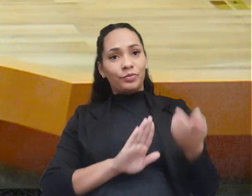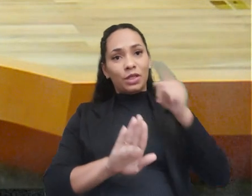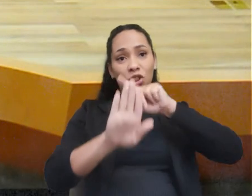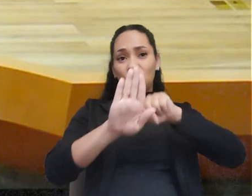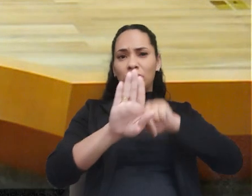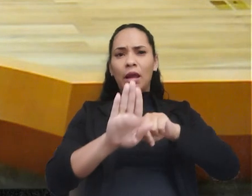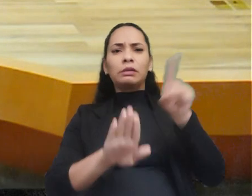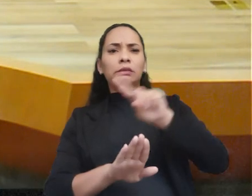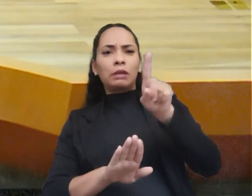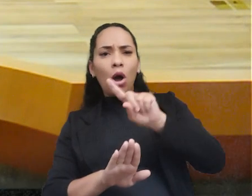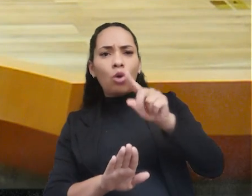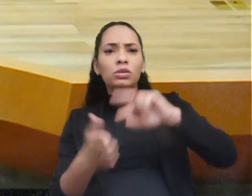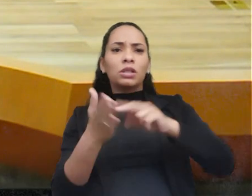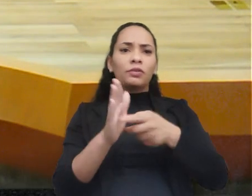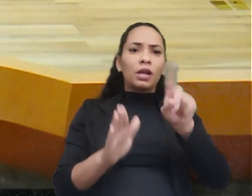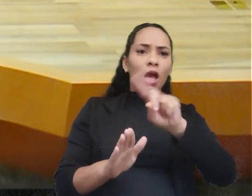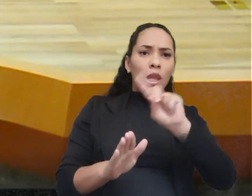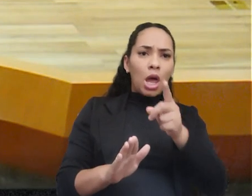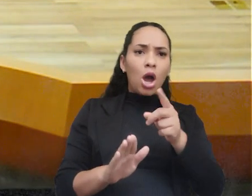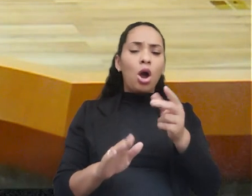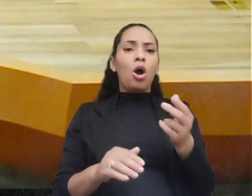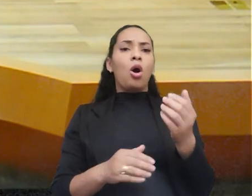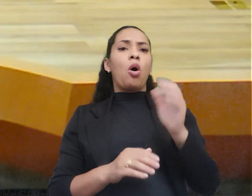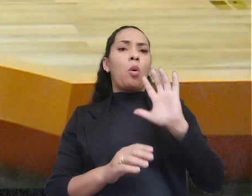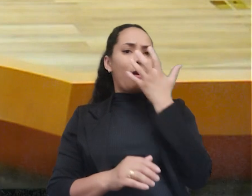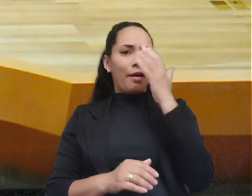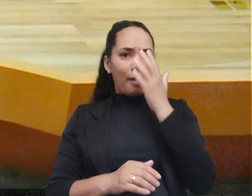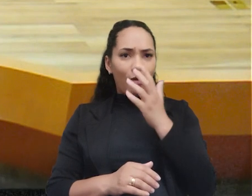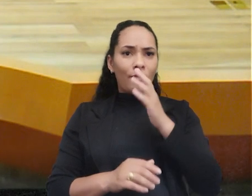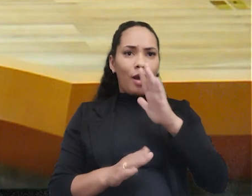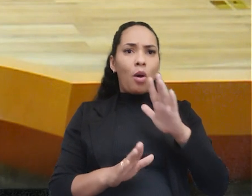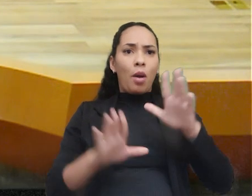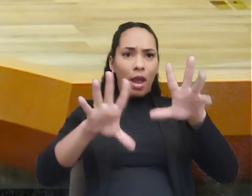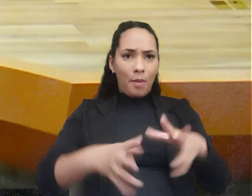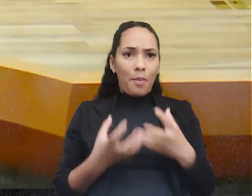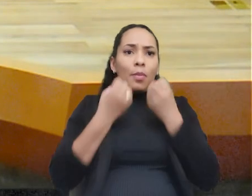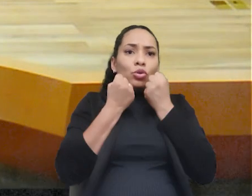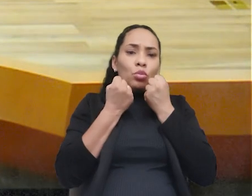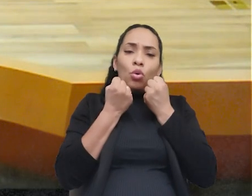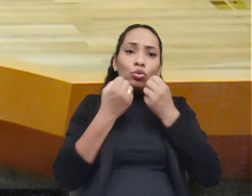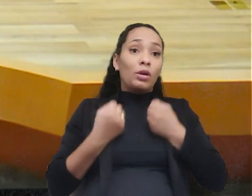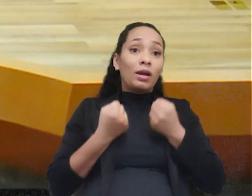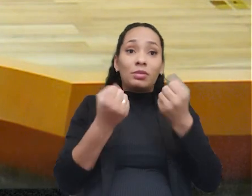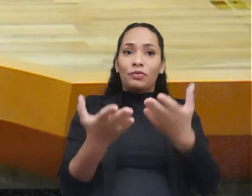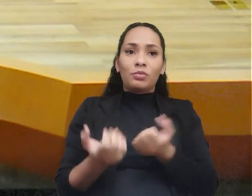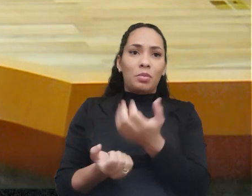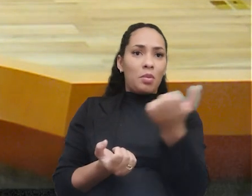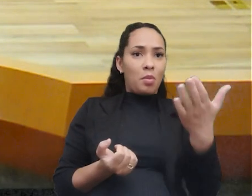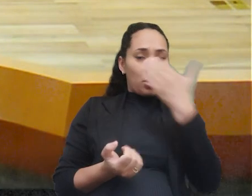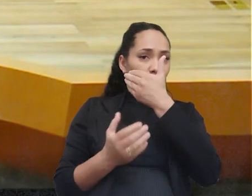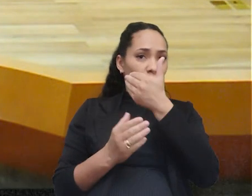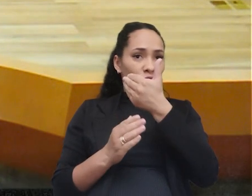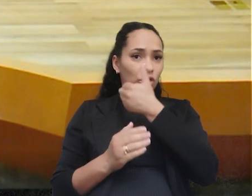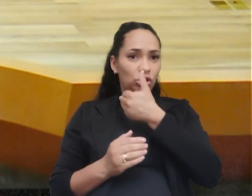"não é não", modo folião ativar, carnaval e patrimônio. As camisetas não foram distribuídas gratuitamente, foram